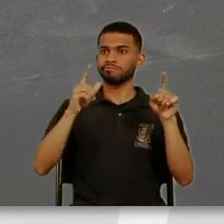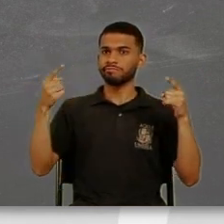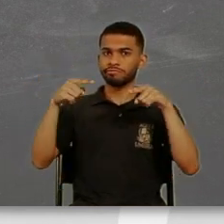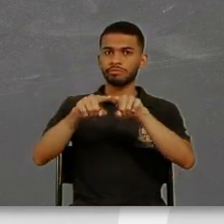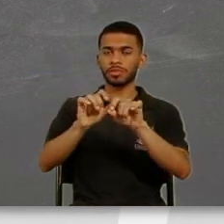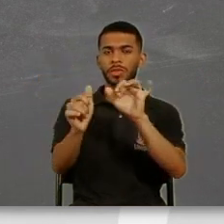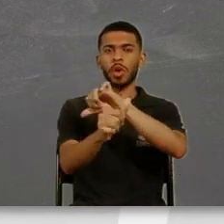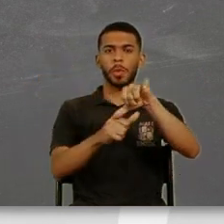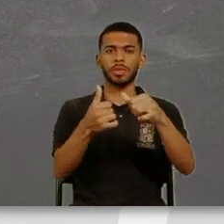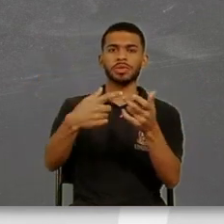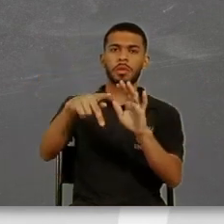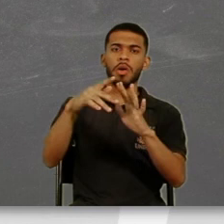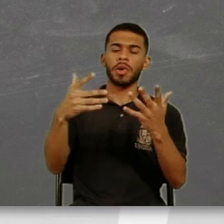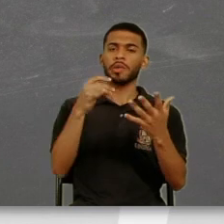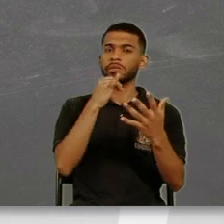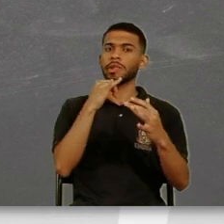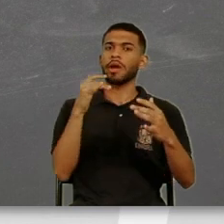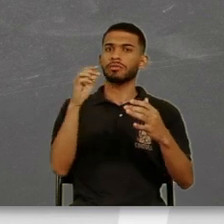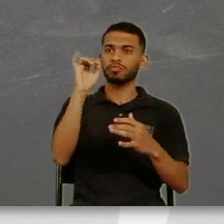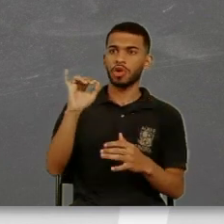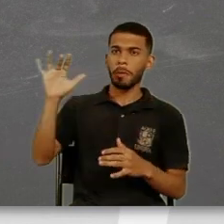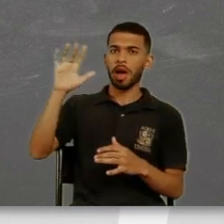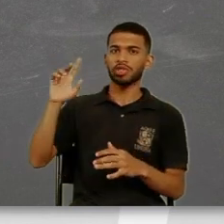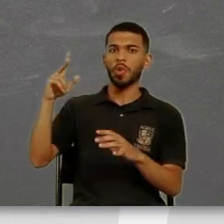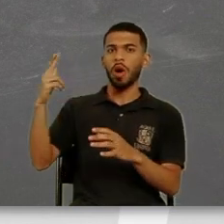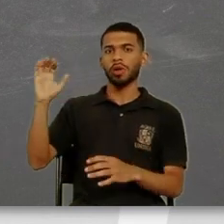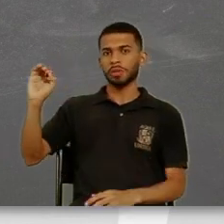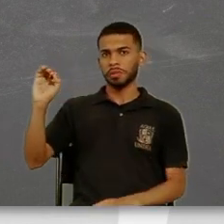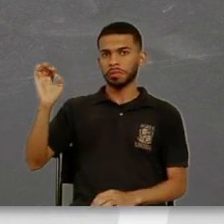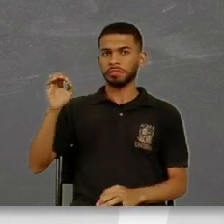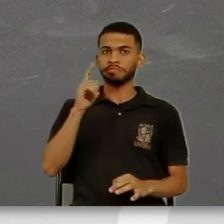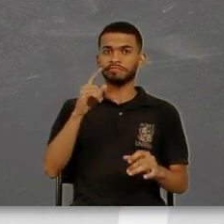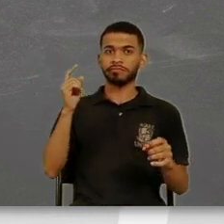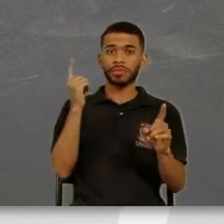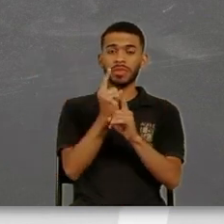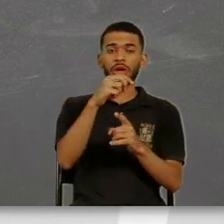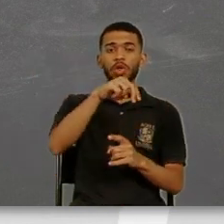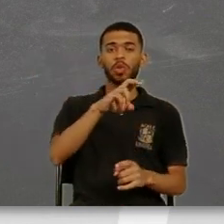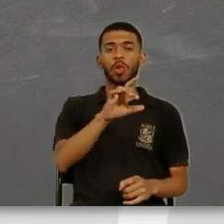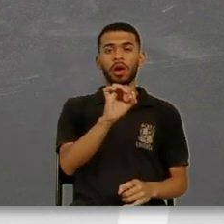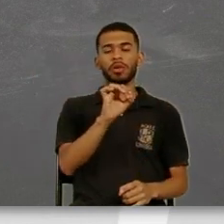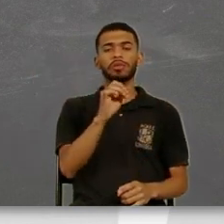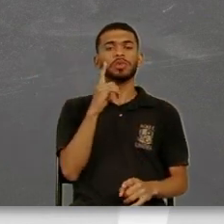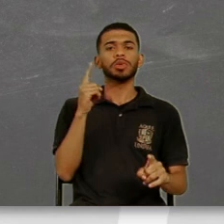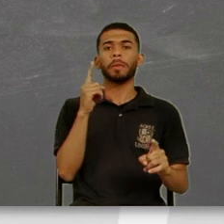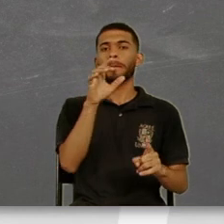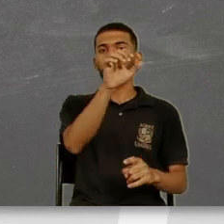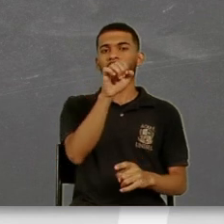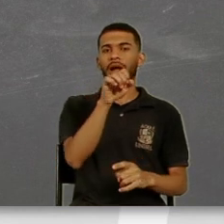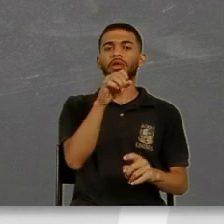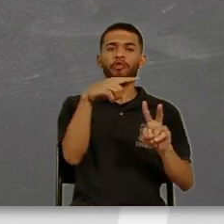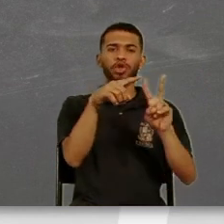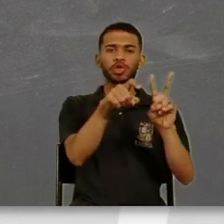essa transformação. Então, eu tenho a dimensão da imagem igual a 2. Para eu achar o núcleo, eu vou pegar esse vetor